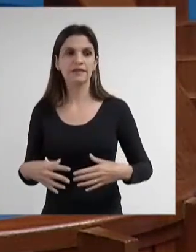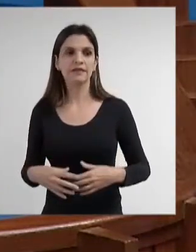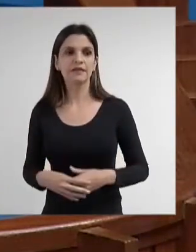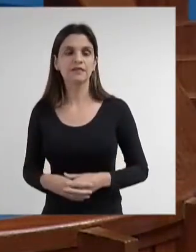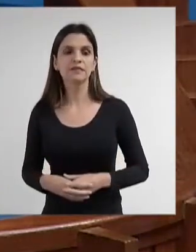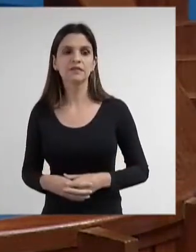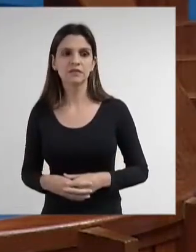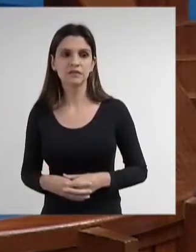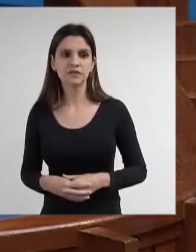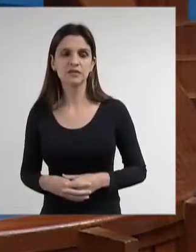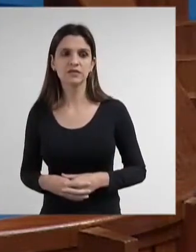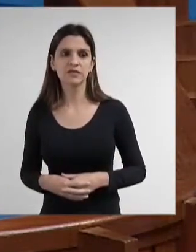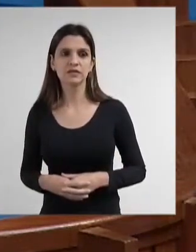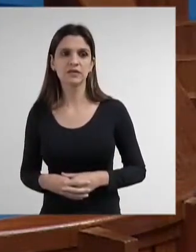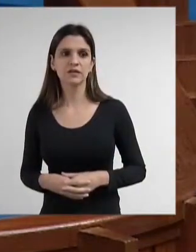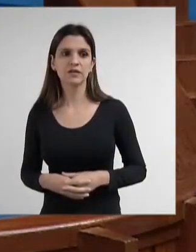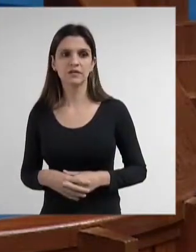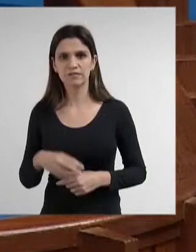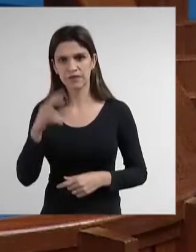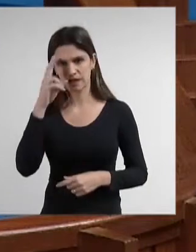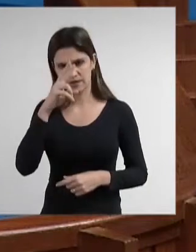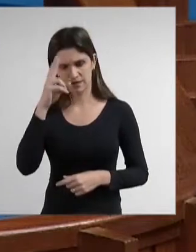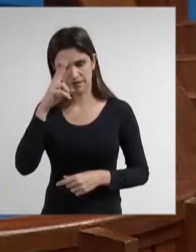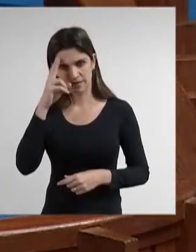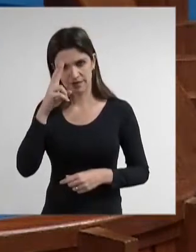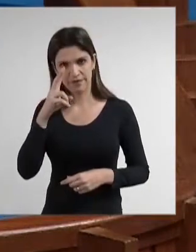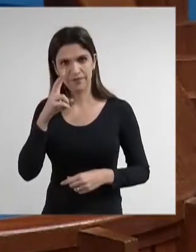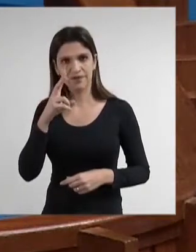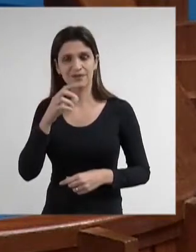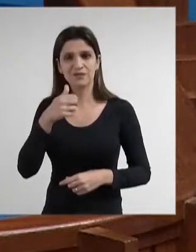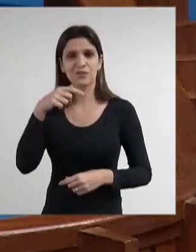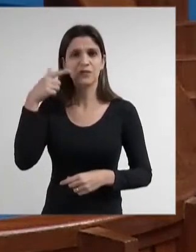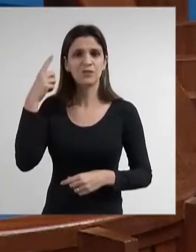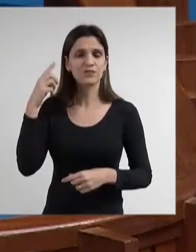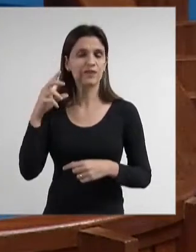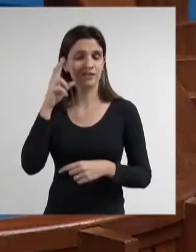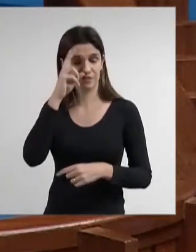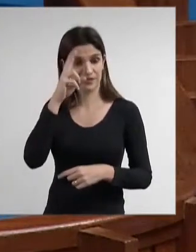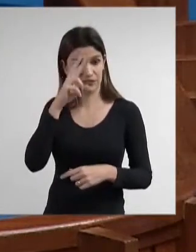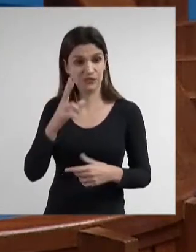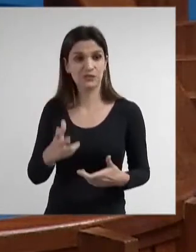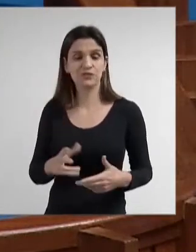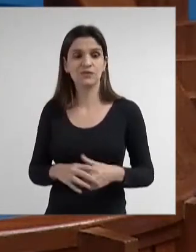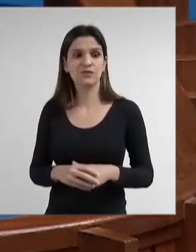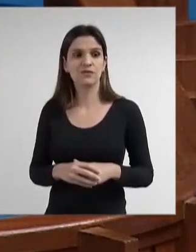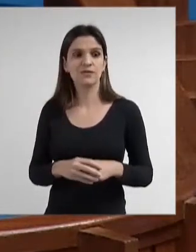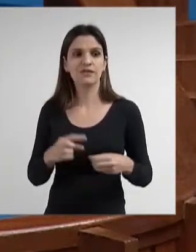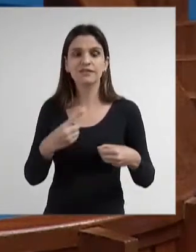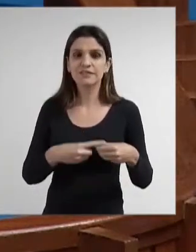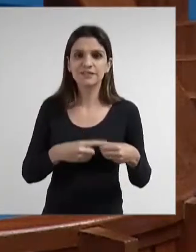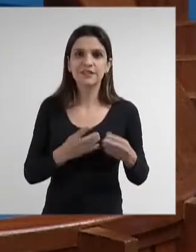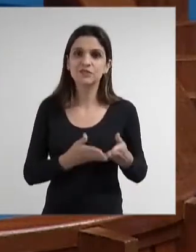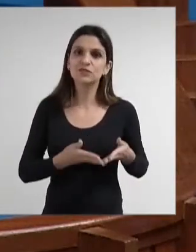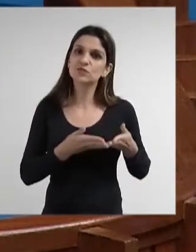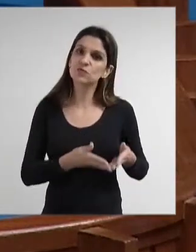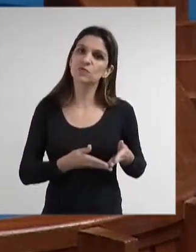de Corumbá, de cidade de Vossa Excelência, nós temos que trabalhar na perspectiva do